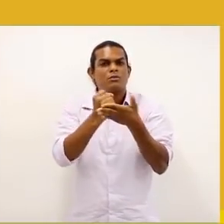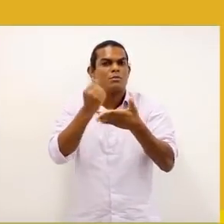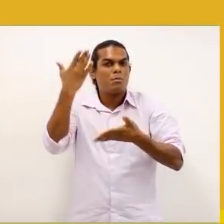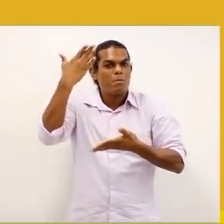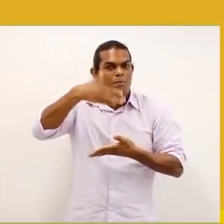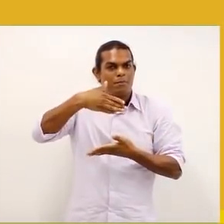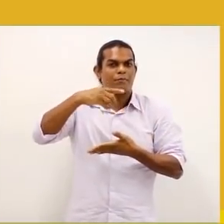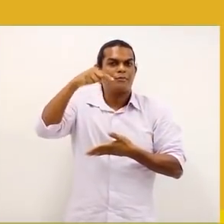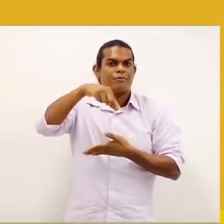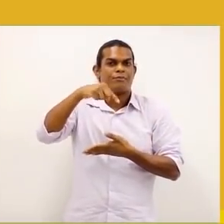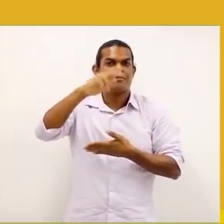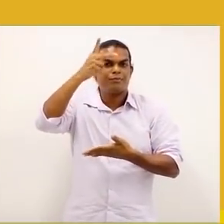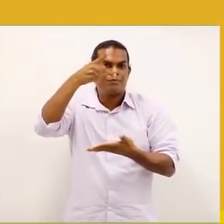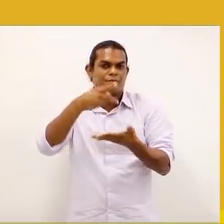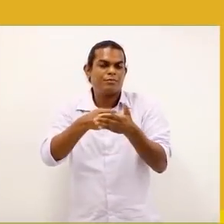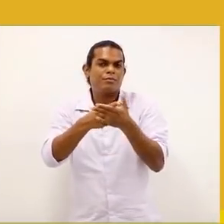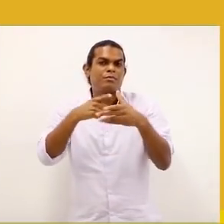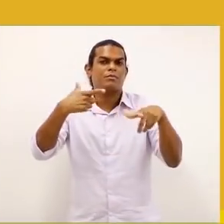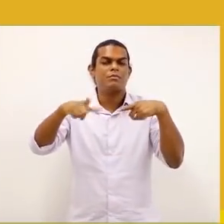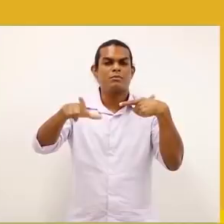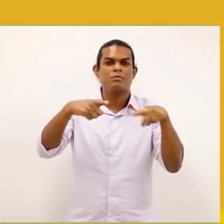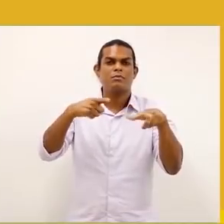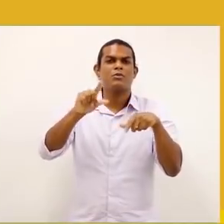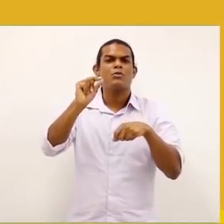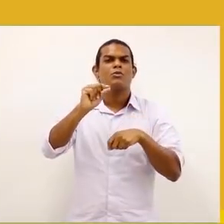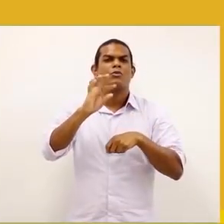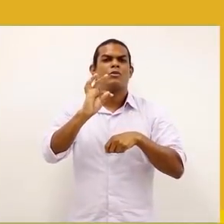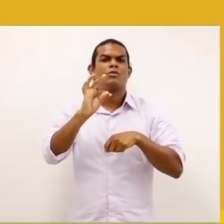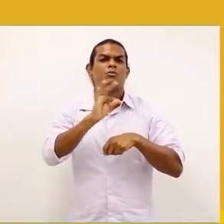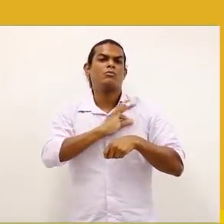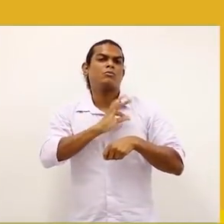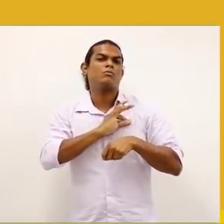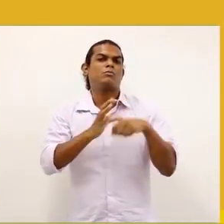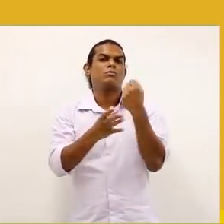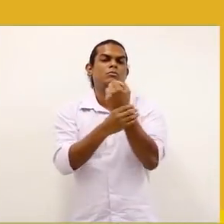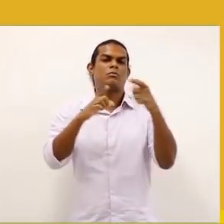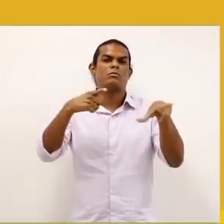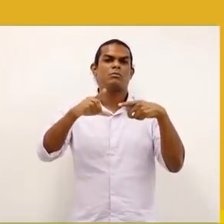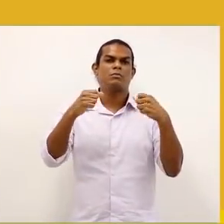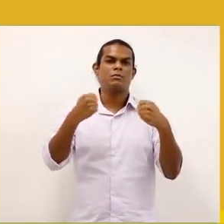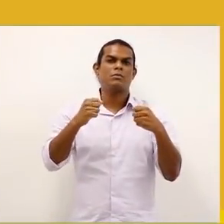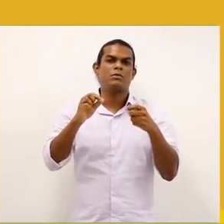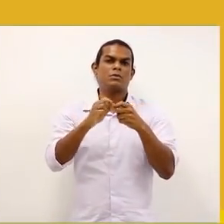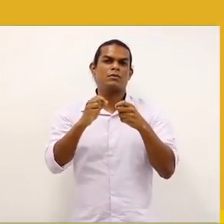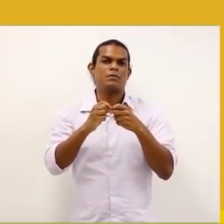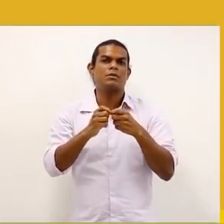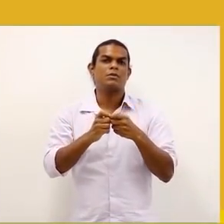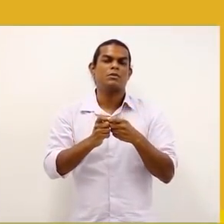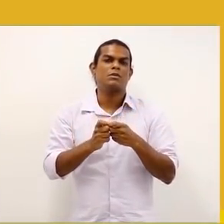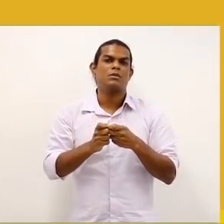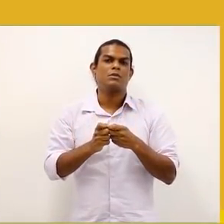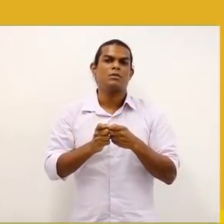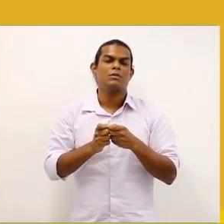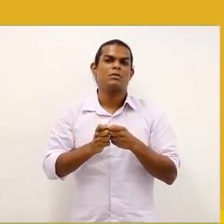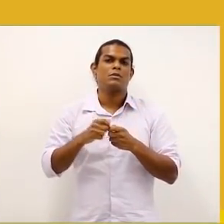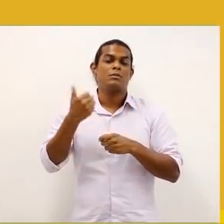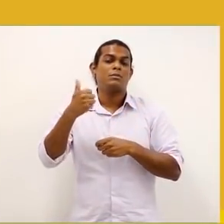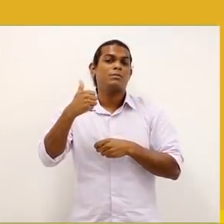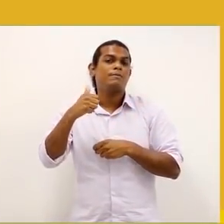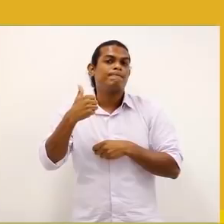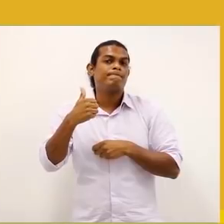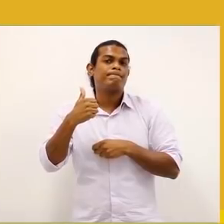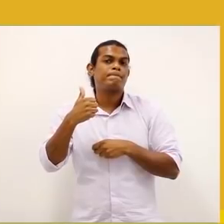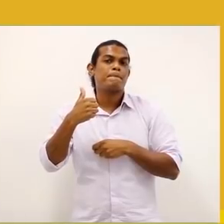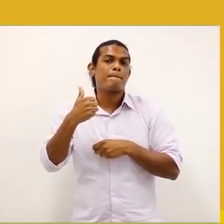trabalho, a obrigação dele tem que se fazer em relação ao acidente que aconteceu. Aconteceu o acidente, o que é que deve ser feito? Bom, primeiro a comunicação do